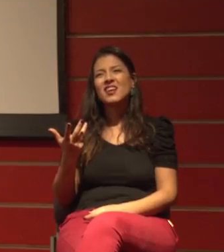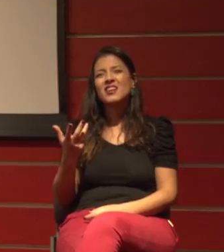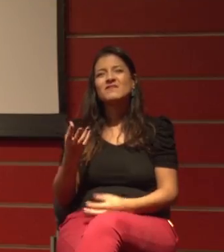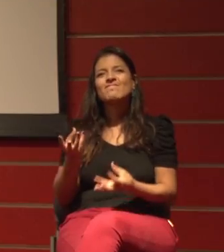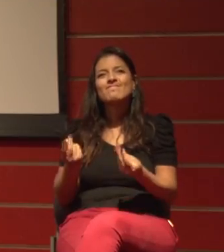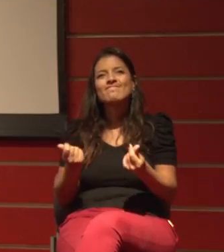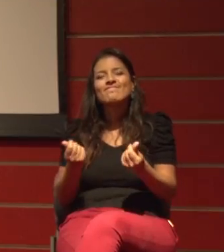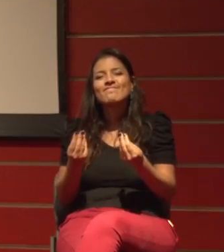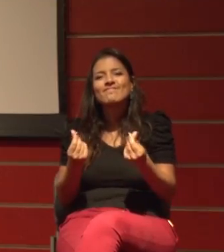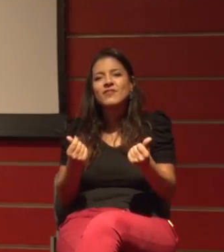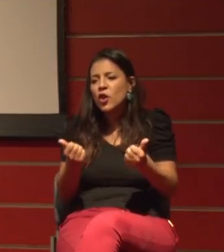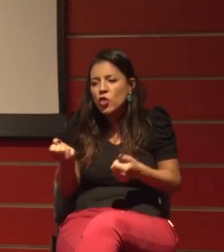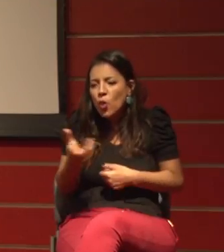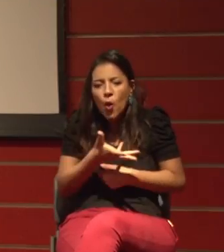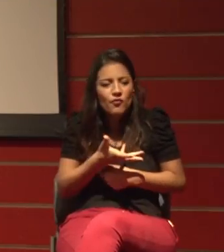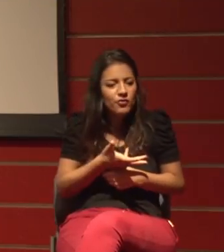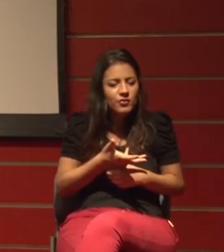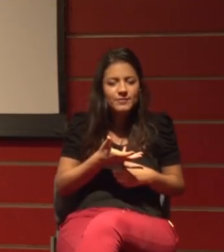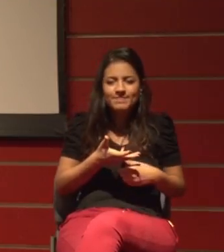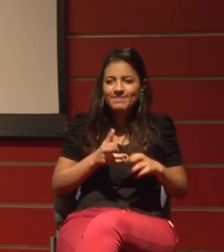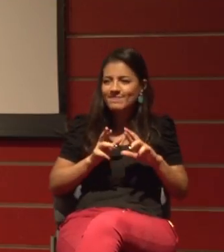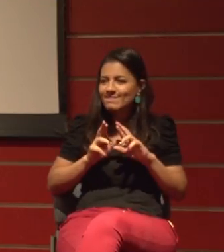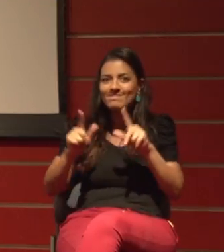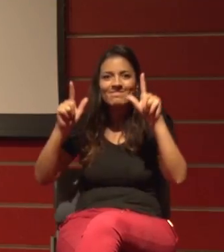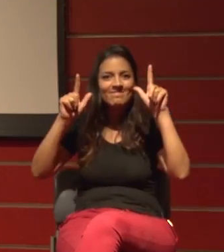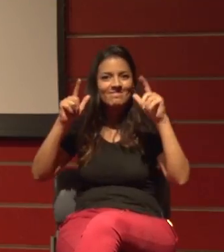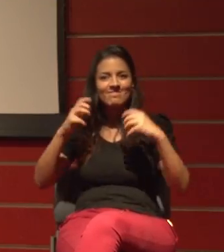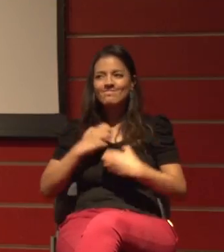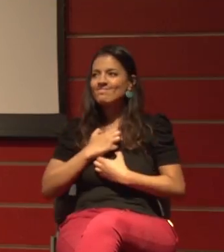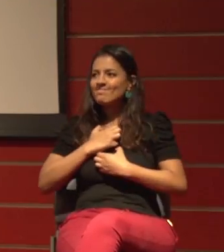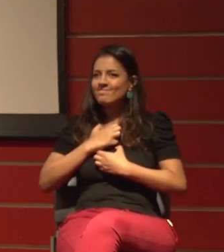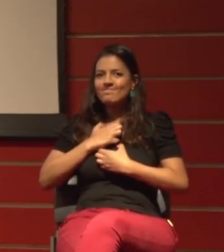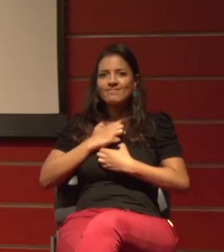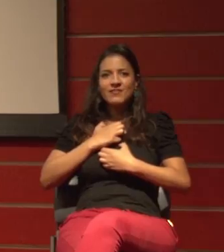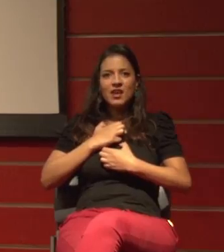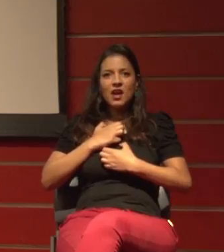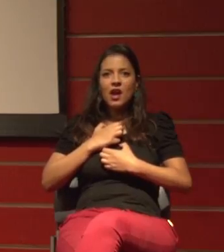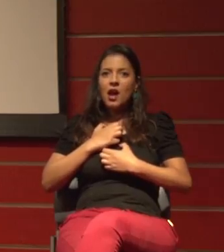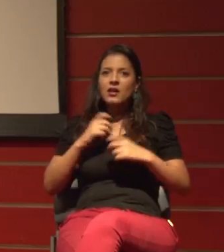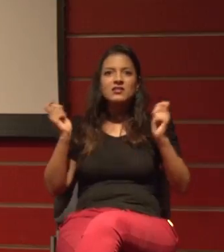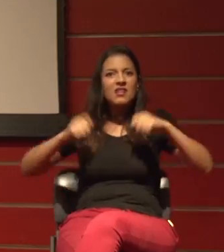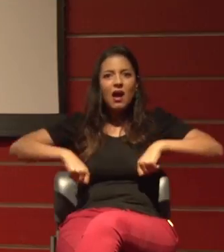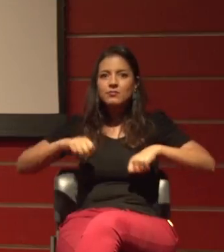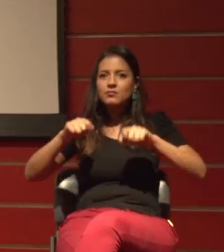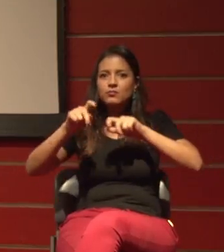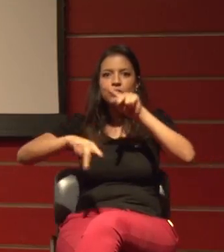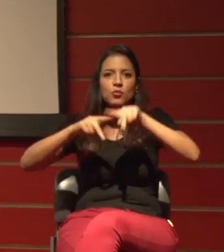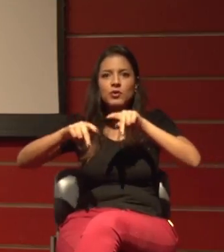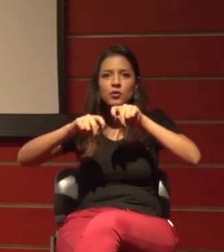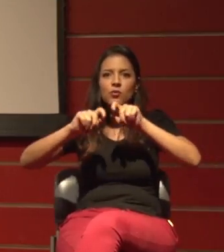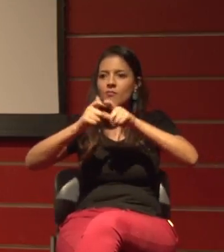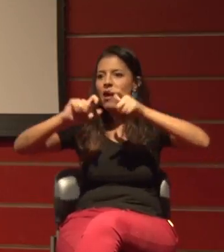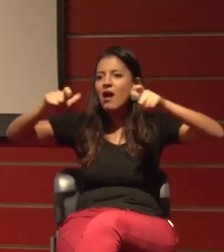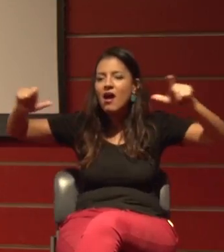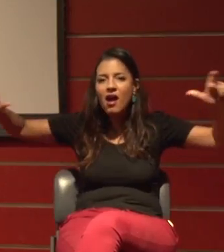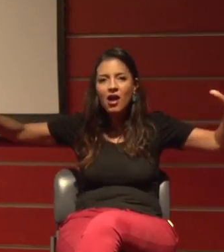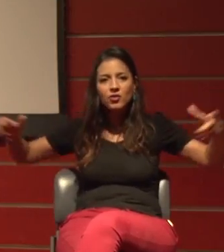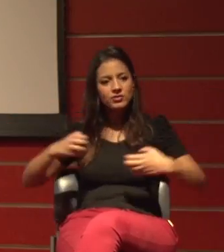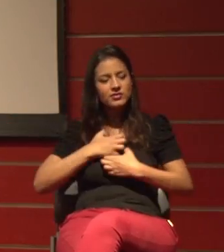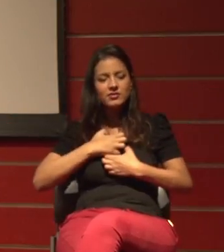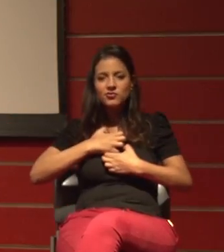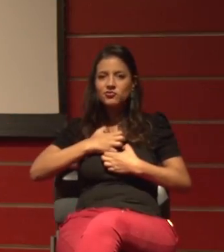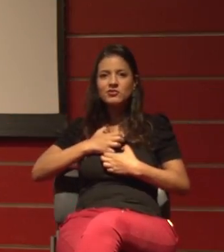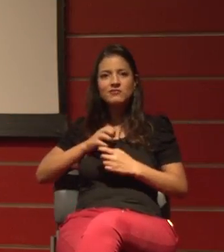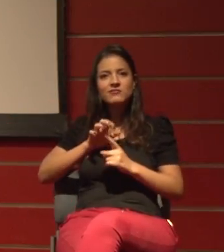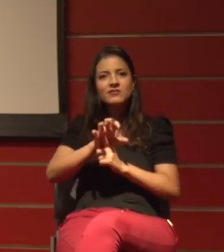diferente algo de novo algo que vai falar para um público maior e falar com mais verdade falar com mais interesse falar com